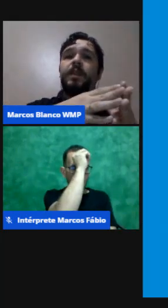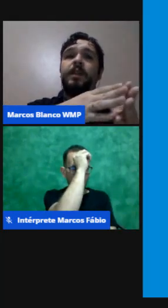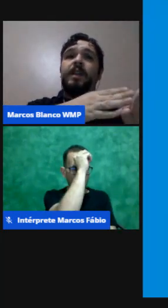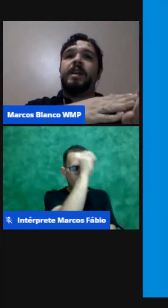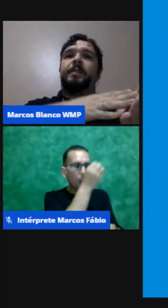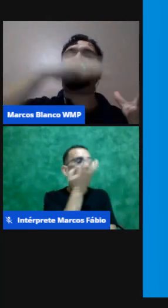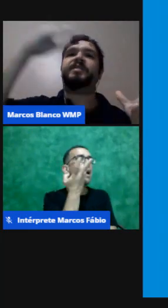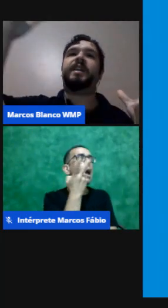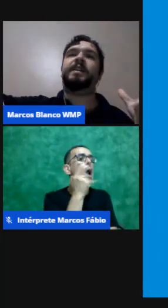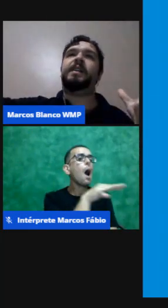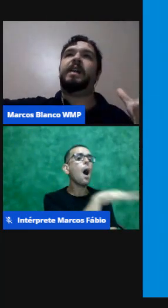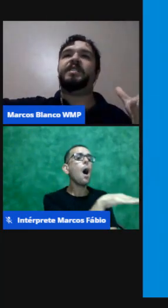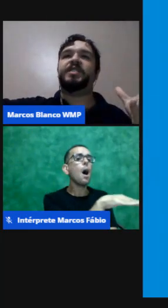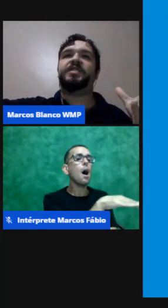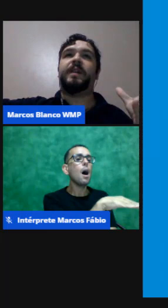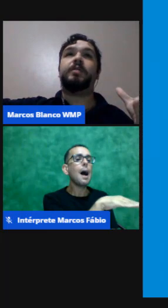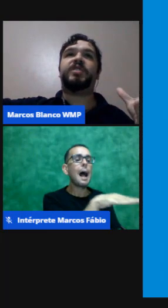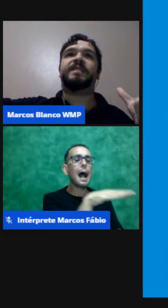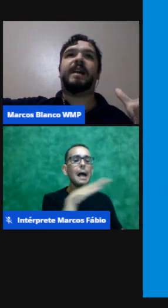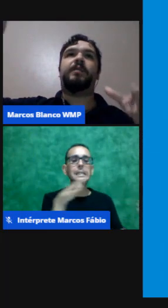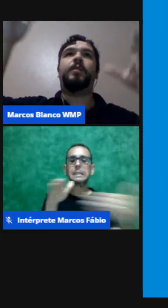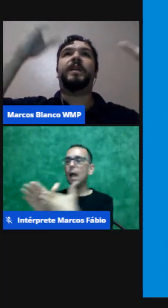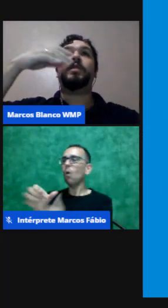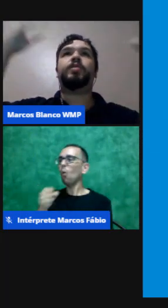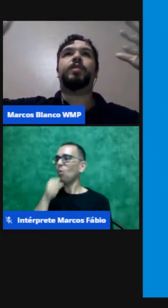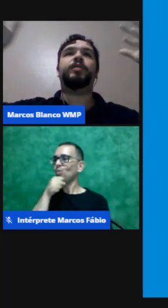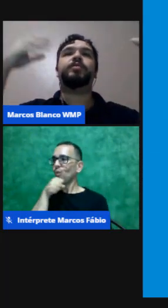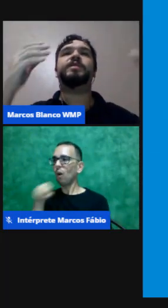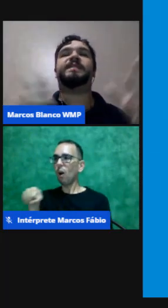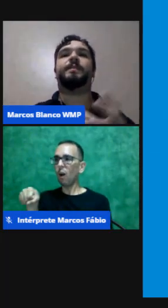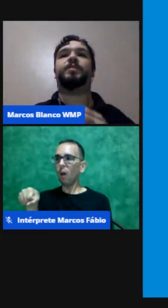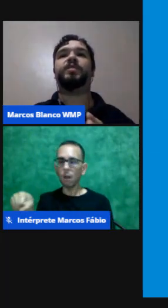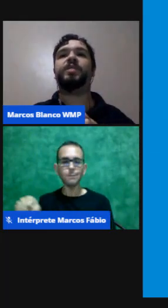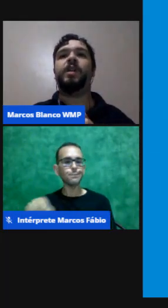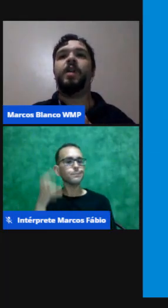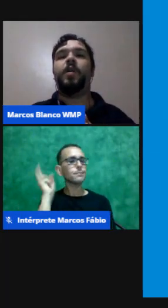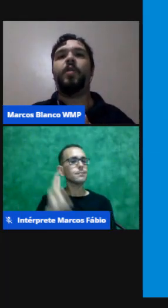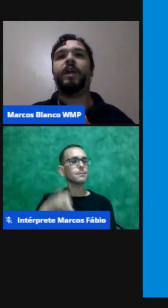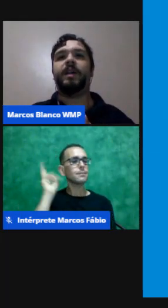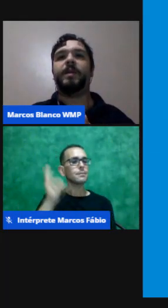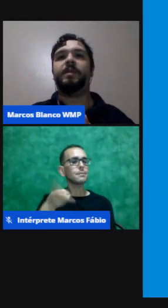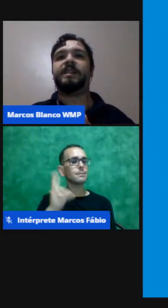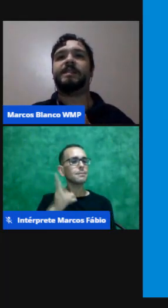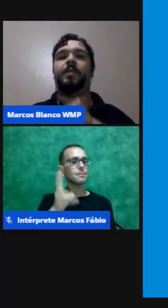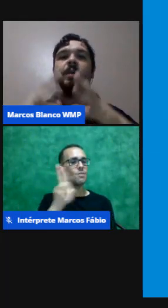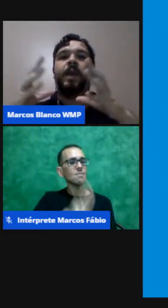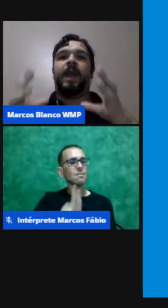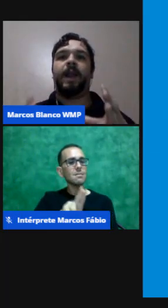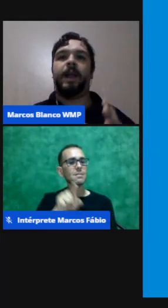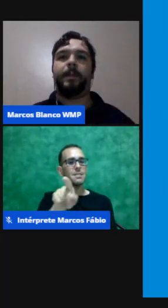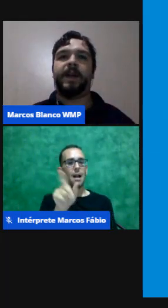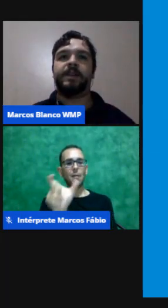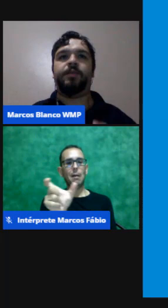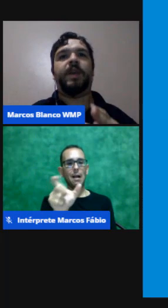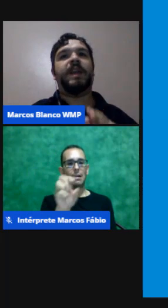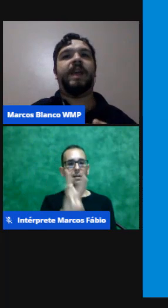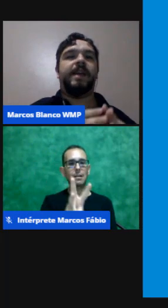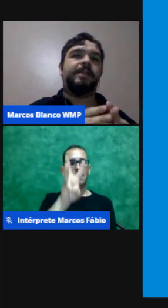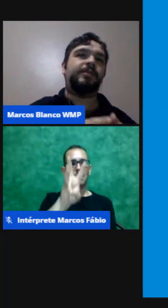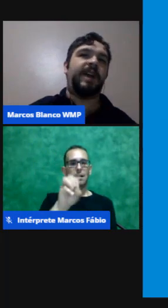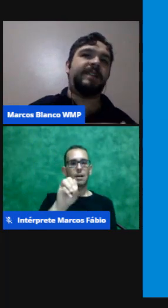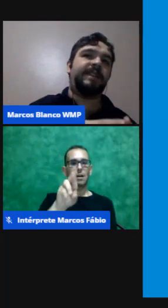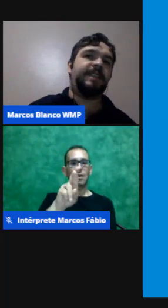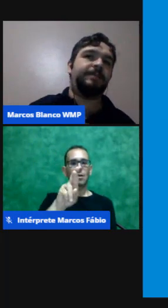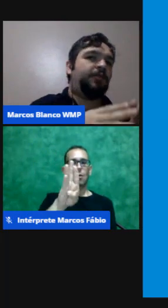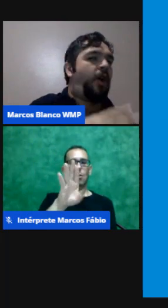Janeiro, e a partir daí, a gente vai utilizar o Volbito em todos os municípios onde ocorreram a implementação. Lembrando,